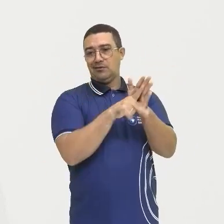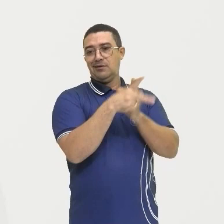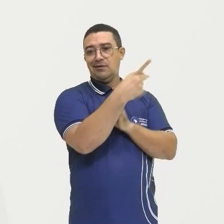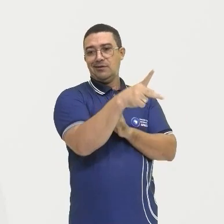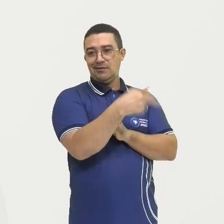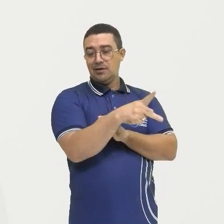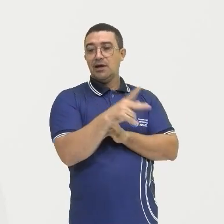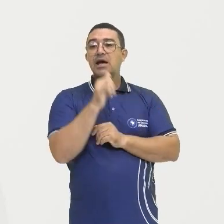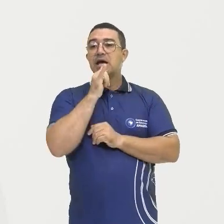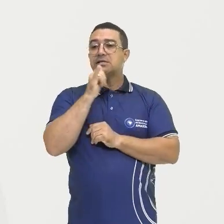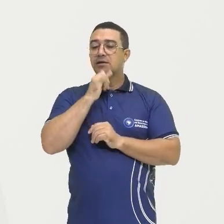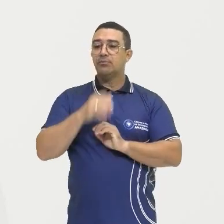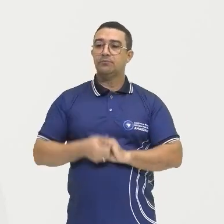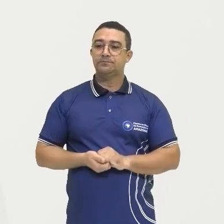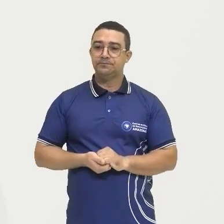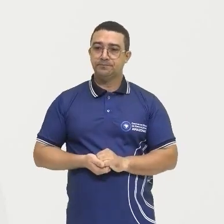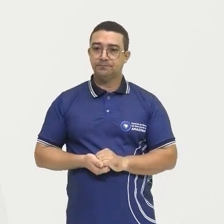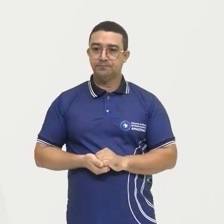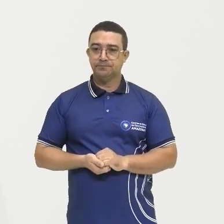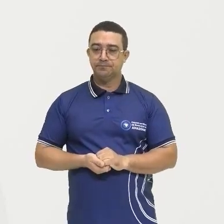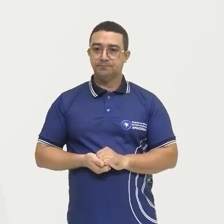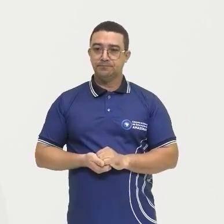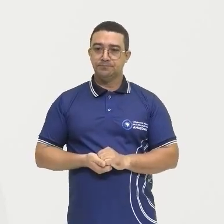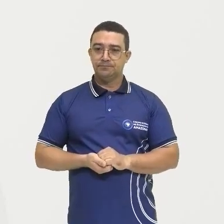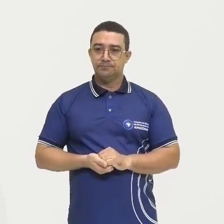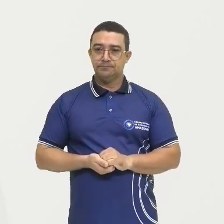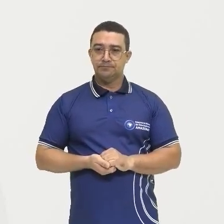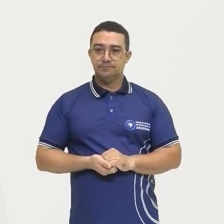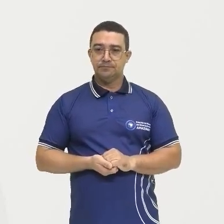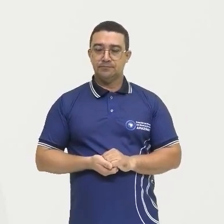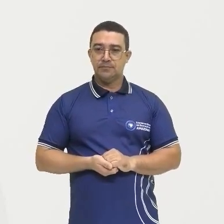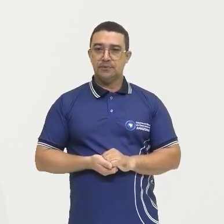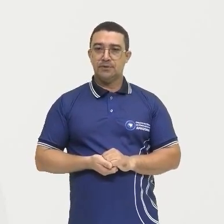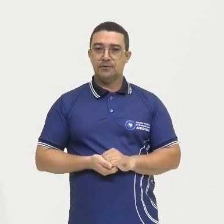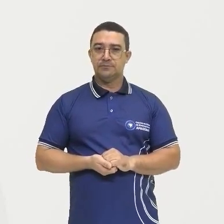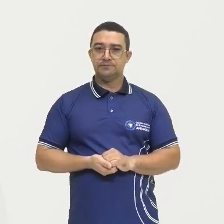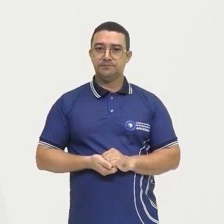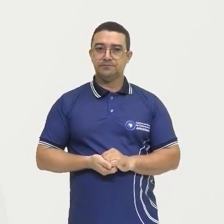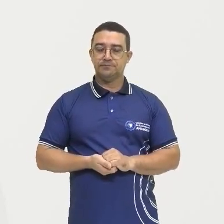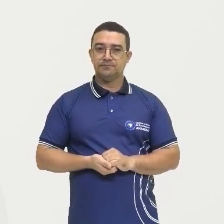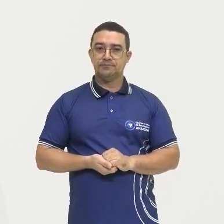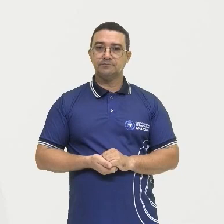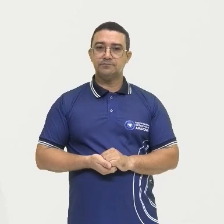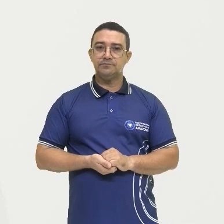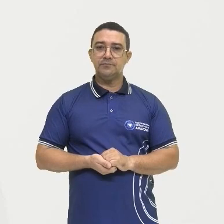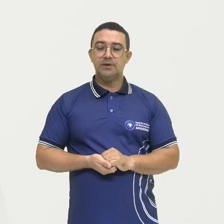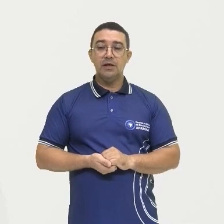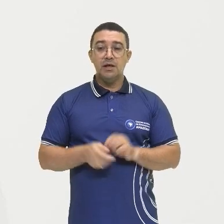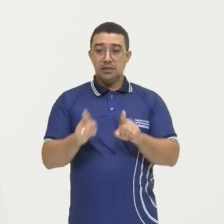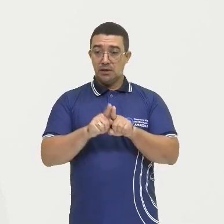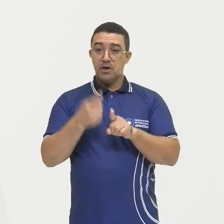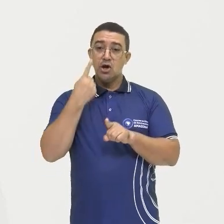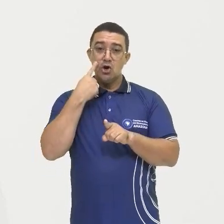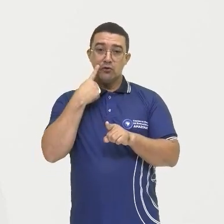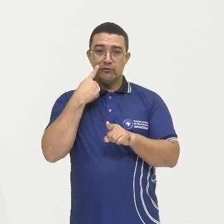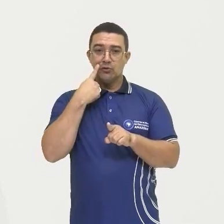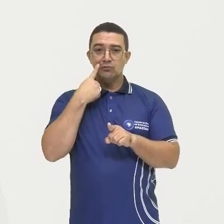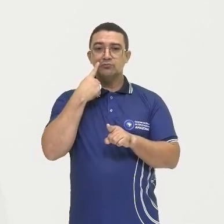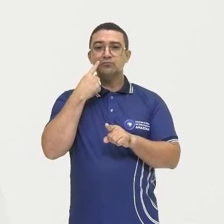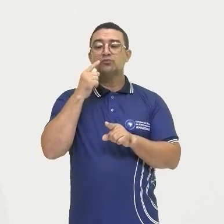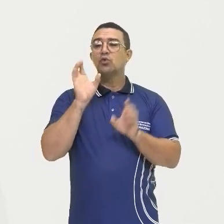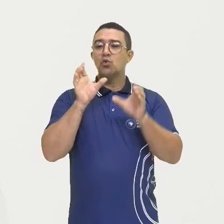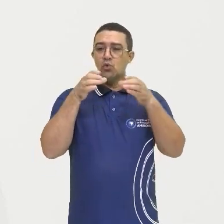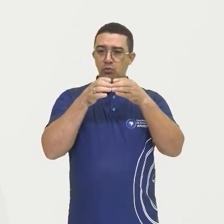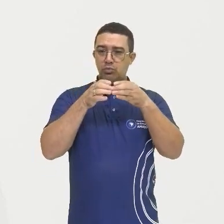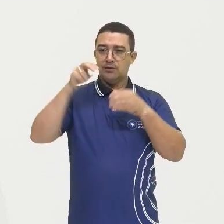vocês de um exemplo de cada um de um bloco econômico que está em cada uma dessas etapas. A gente viu também o